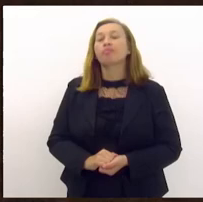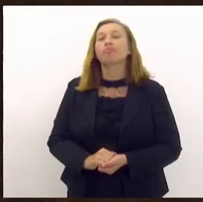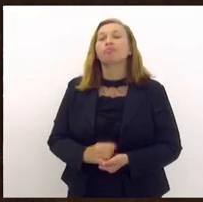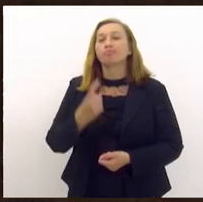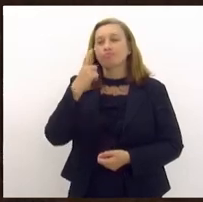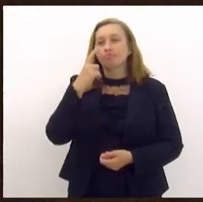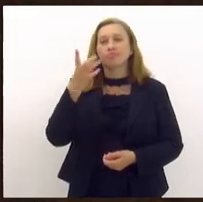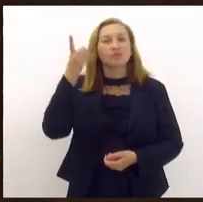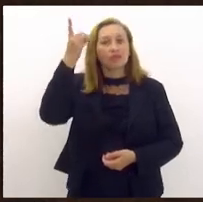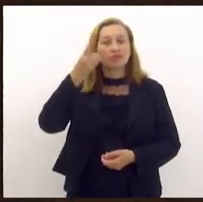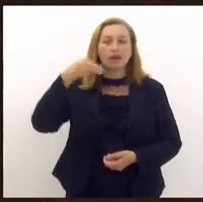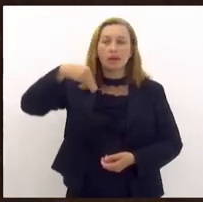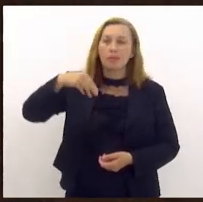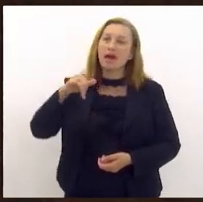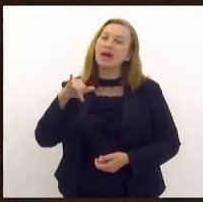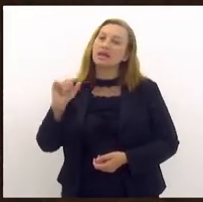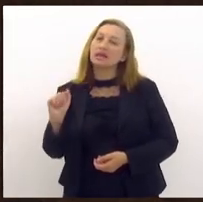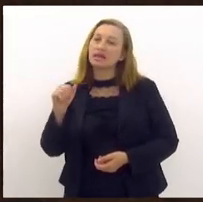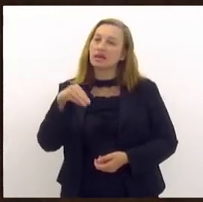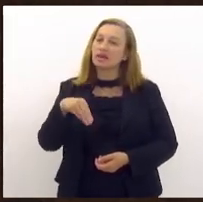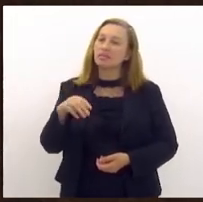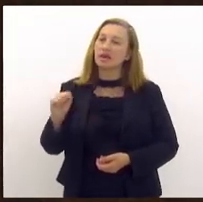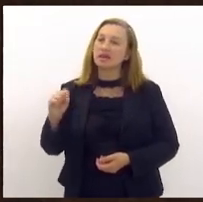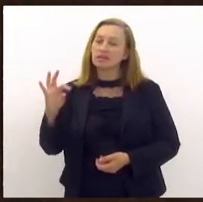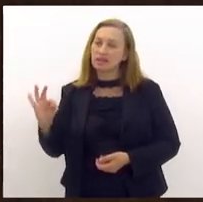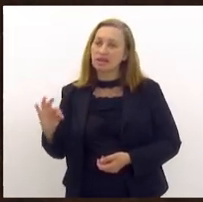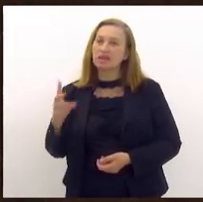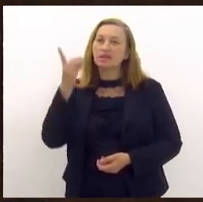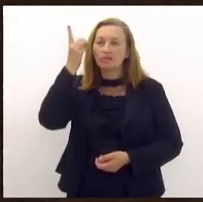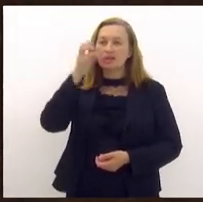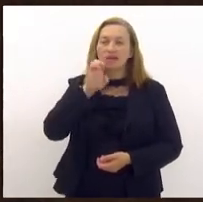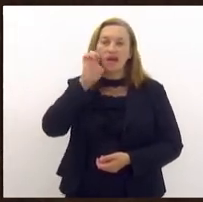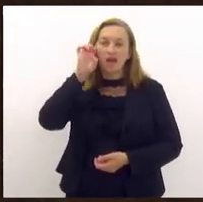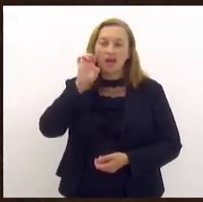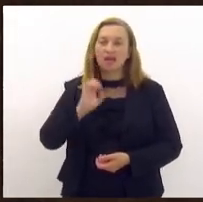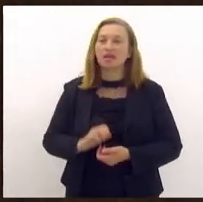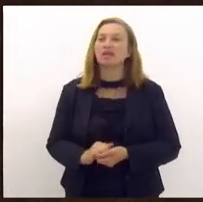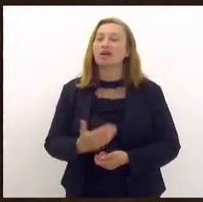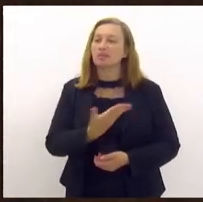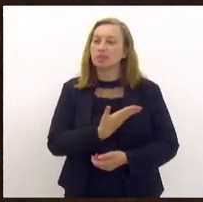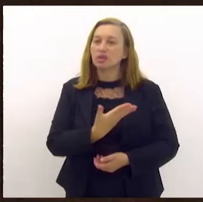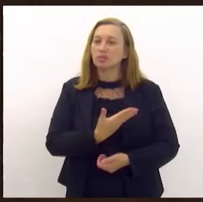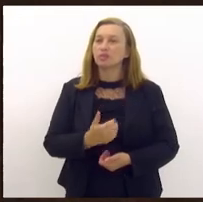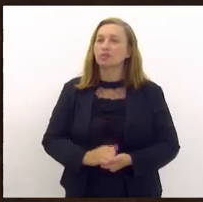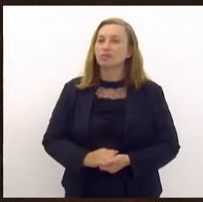deputada Marina, do MST, a deputada Élica, meu companheiro